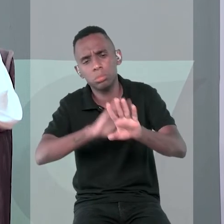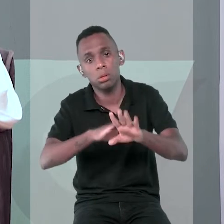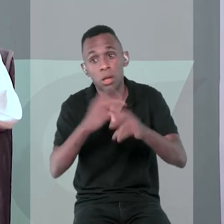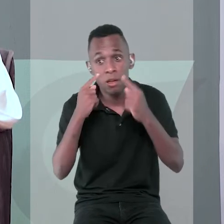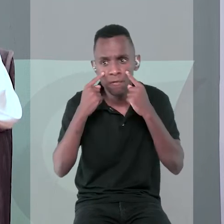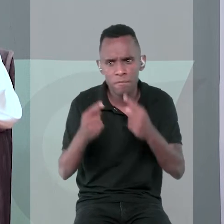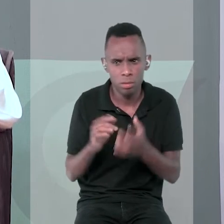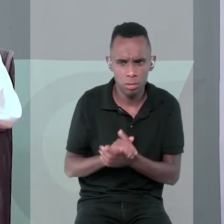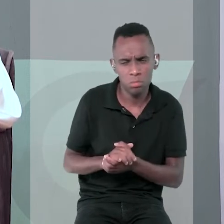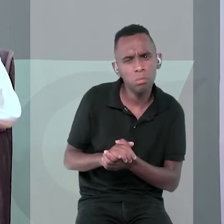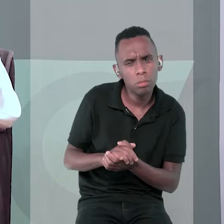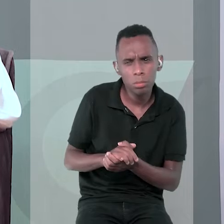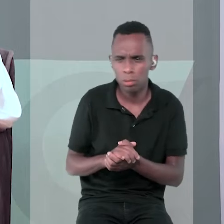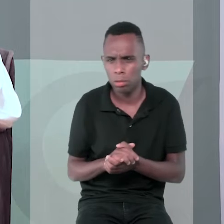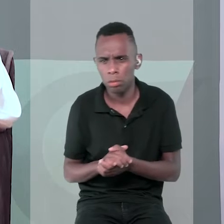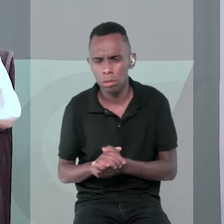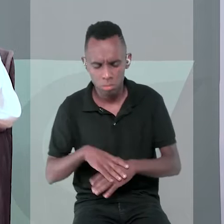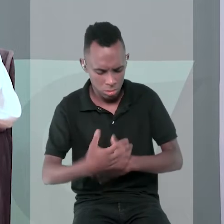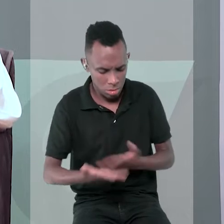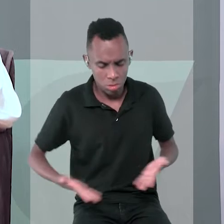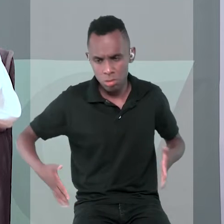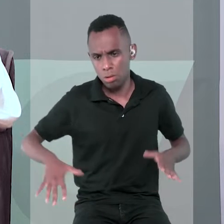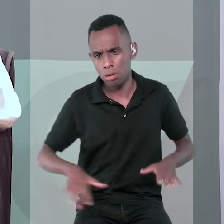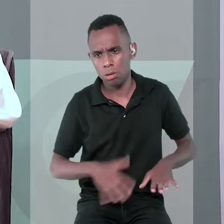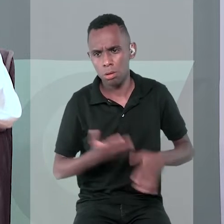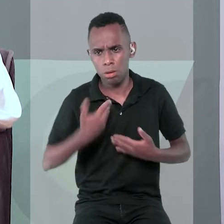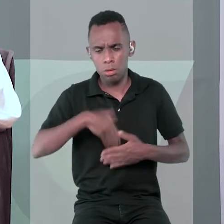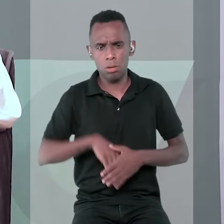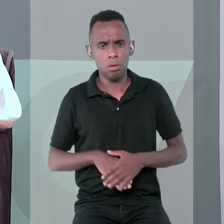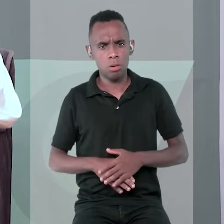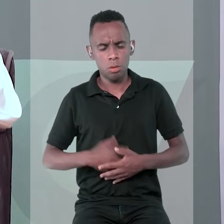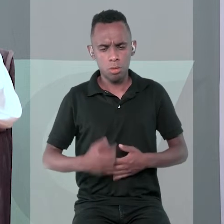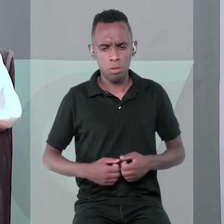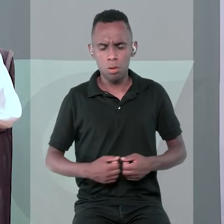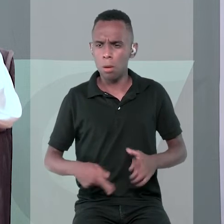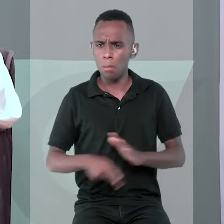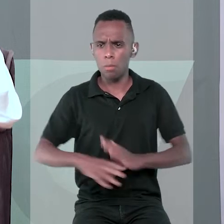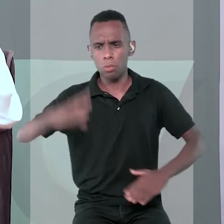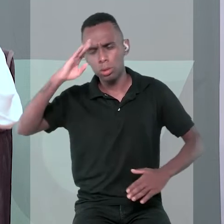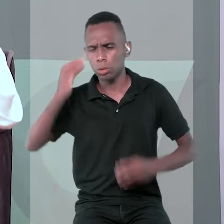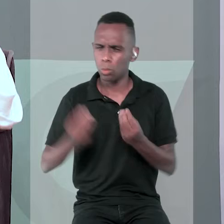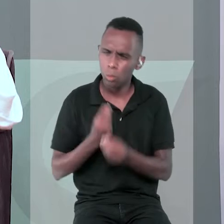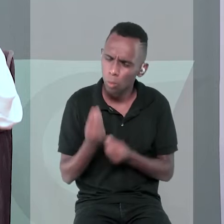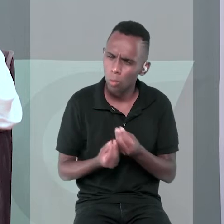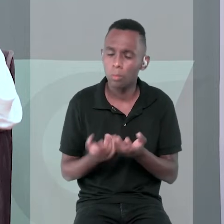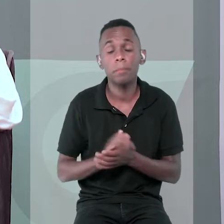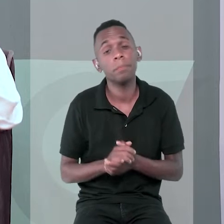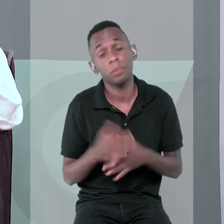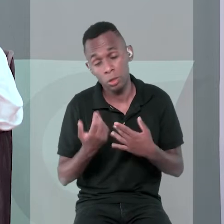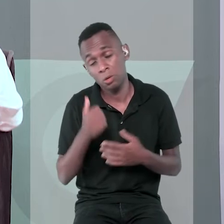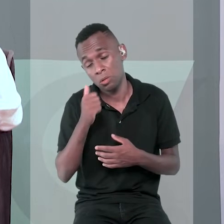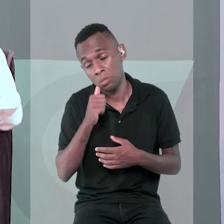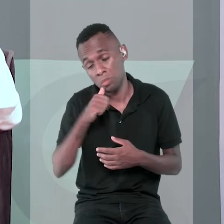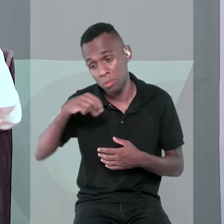vê aquela figura exótica, né, com a saia em cima da farda do exército, né? Isso é muito legal, porque Marie Quitéria, então, é uma